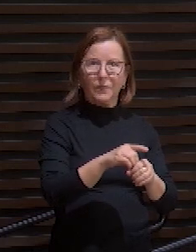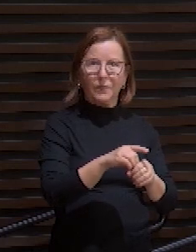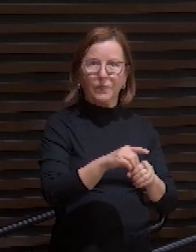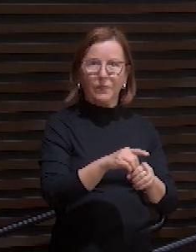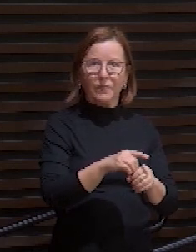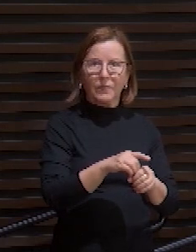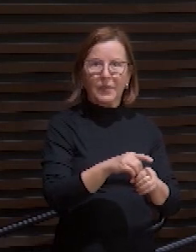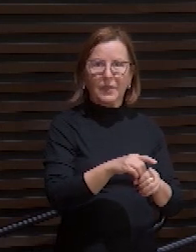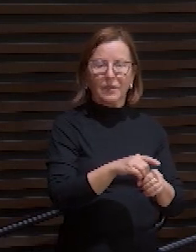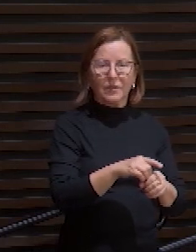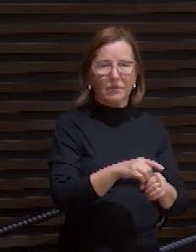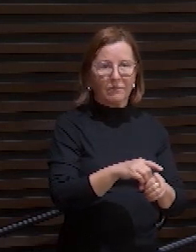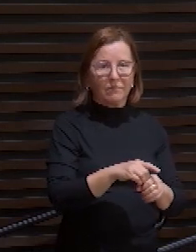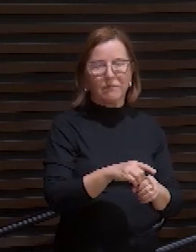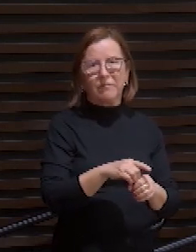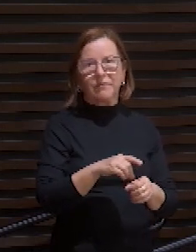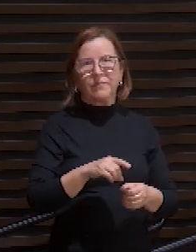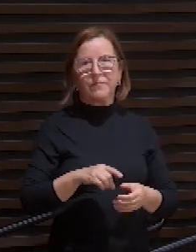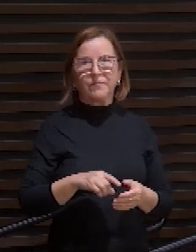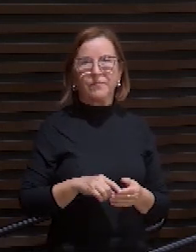melhores despojos.